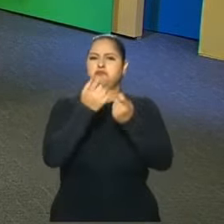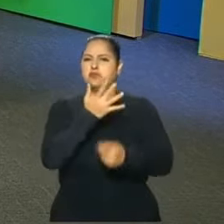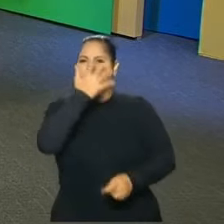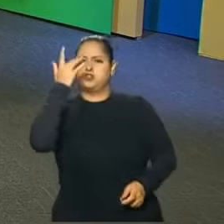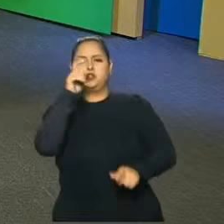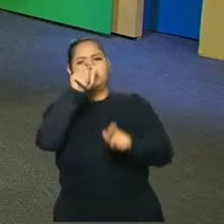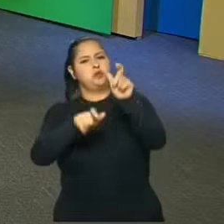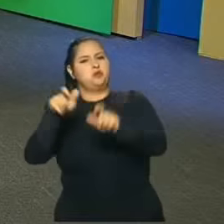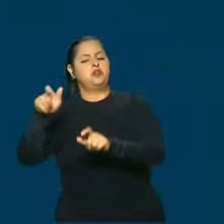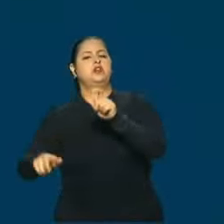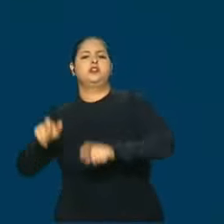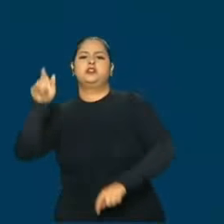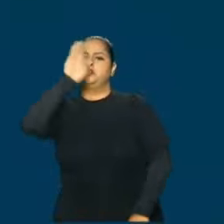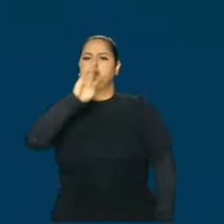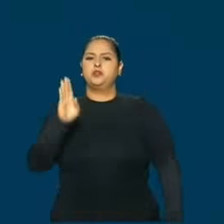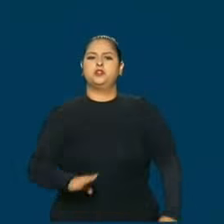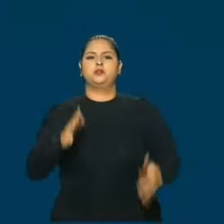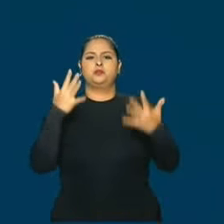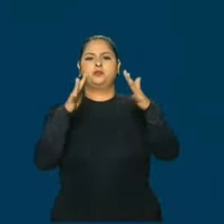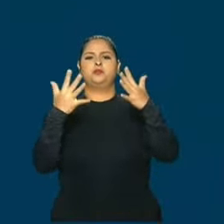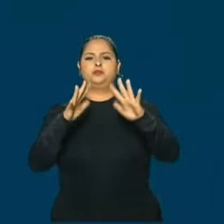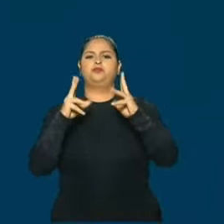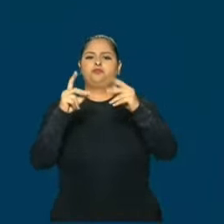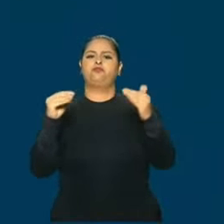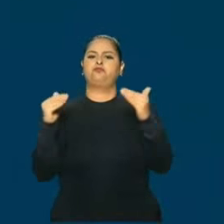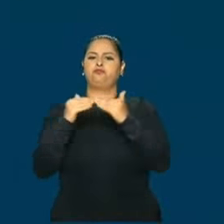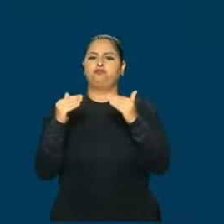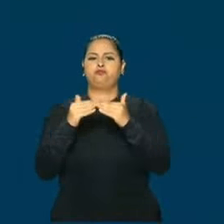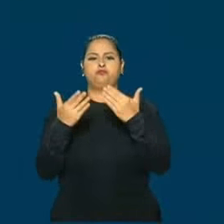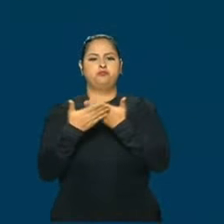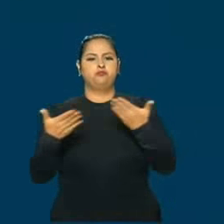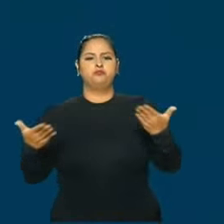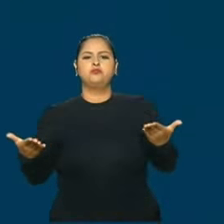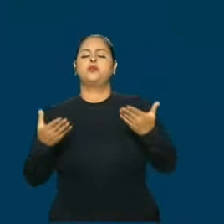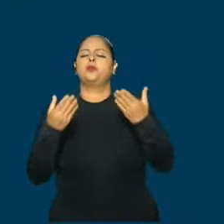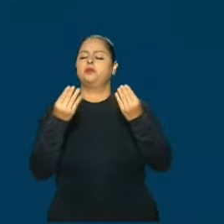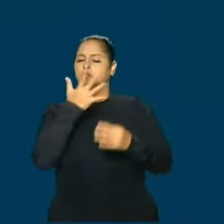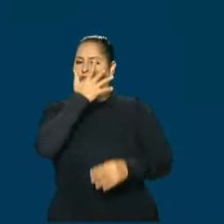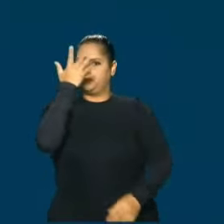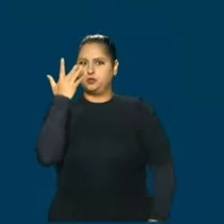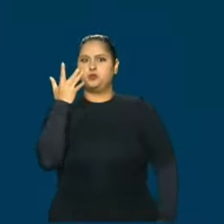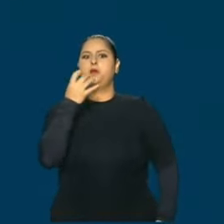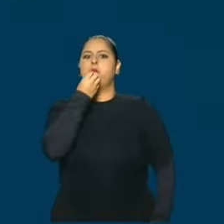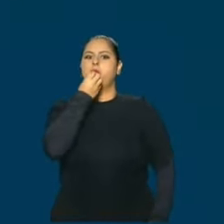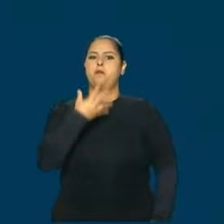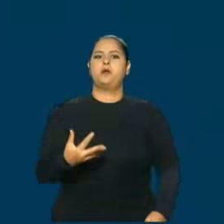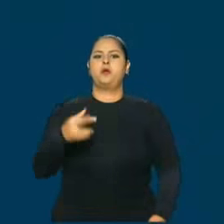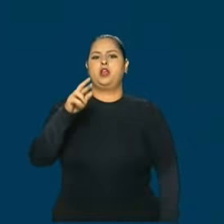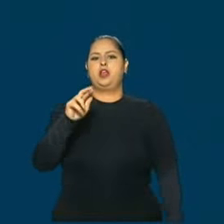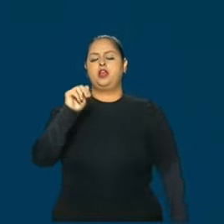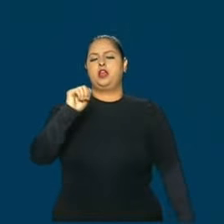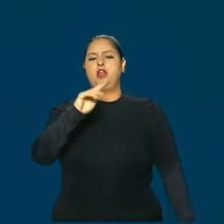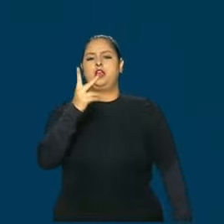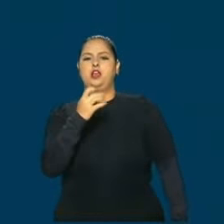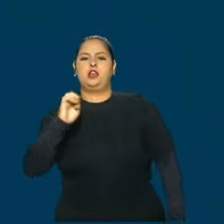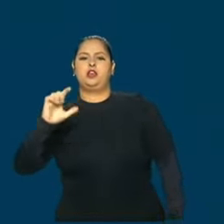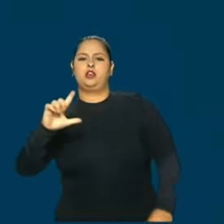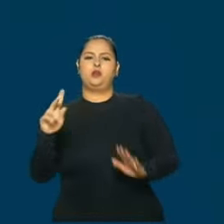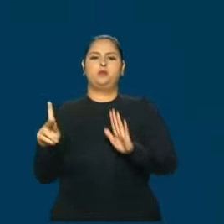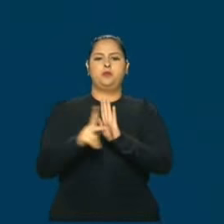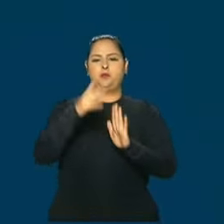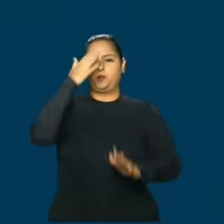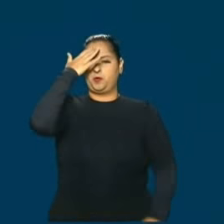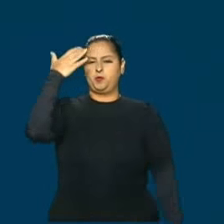Brasil. Parabéns a todos. Concordo com você, Isis Rocha. É muita gente boa mesmo. Raquel Santos Teixeira, de